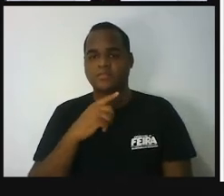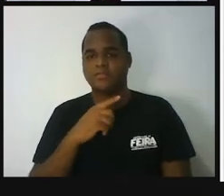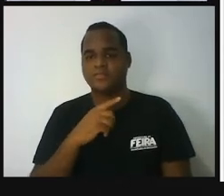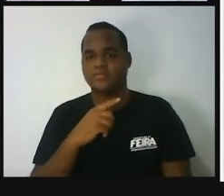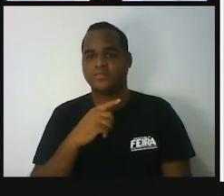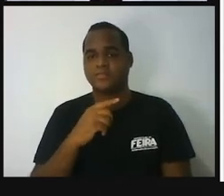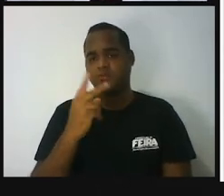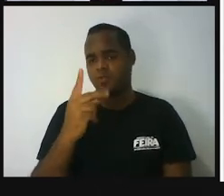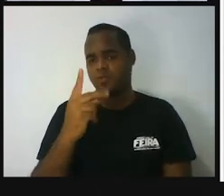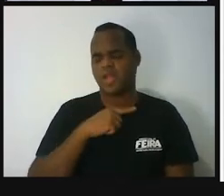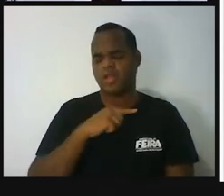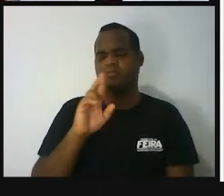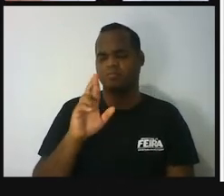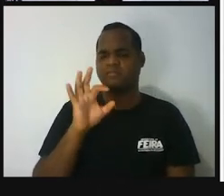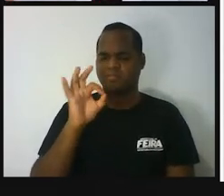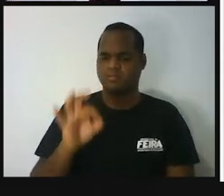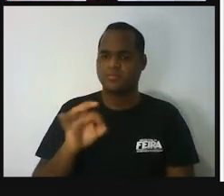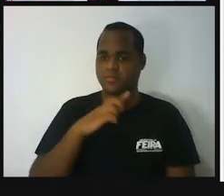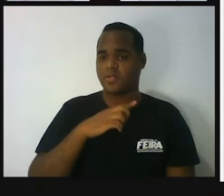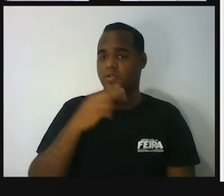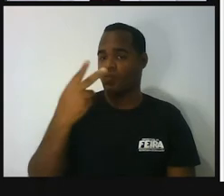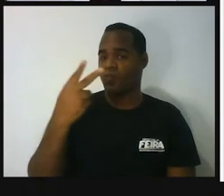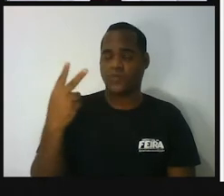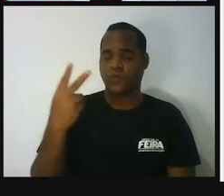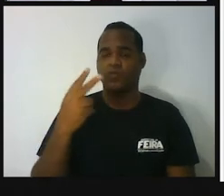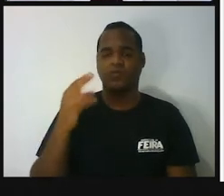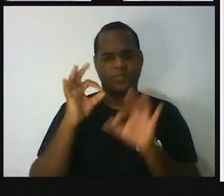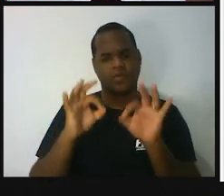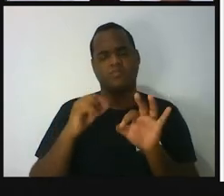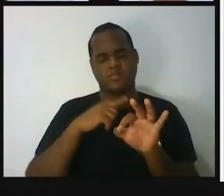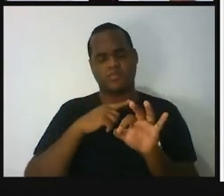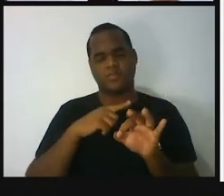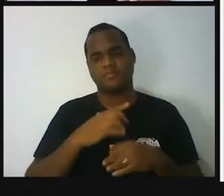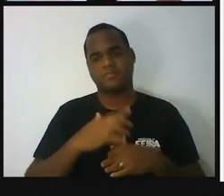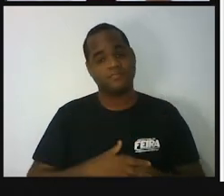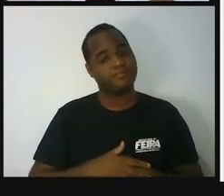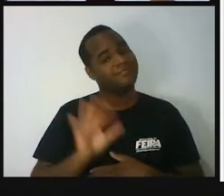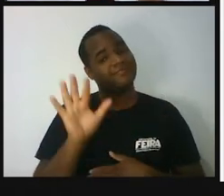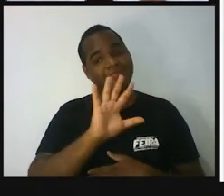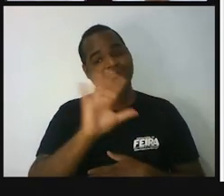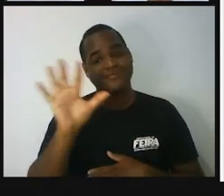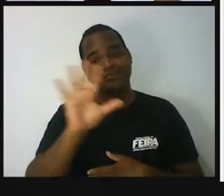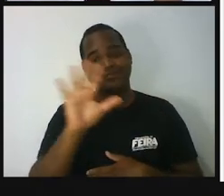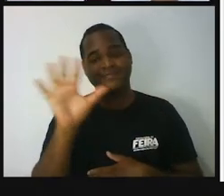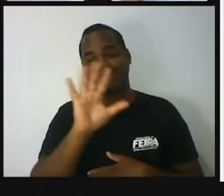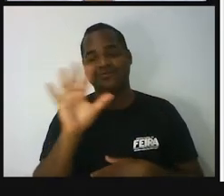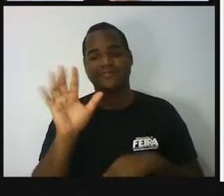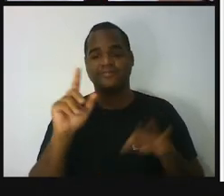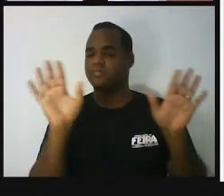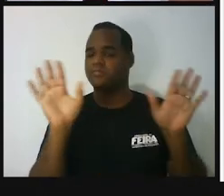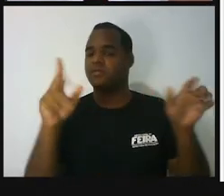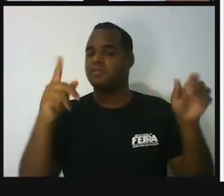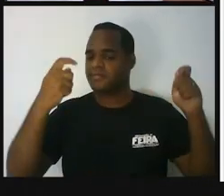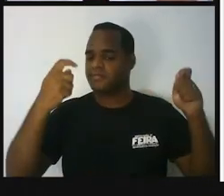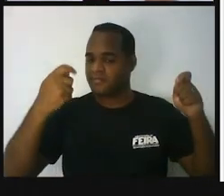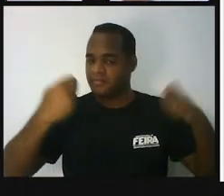professor, já é regular. Já tem dois lados aí dando 2. Não! Tem que